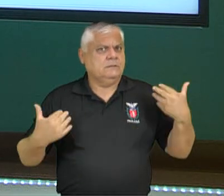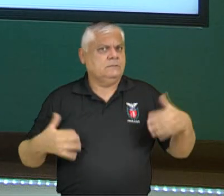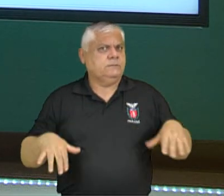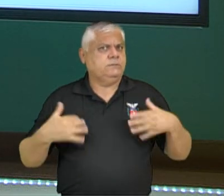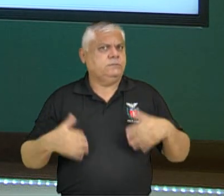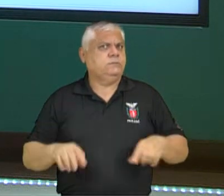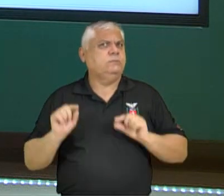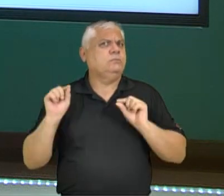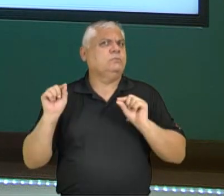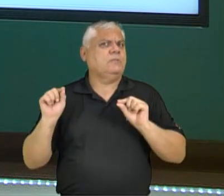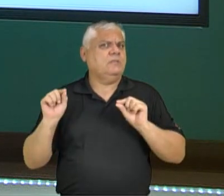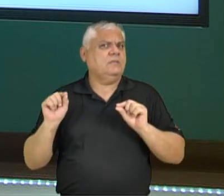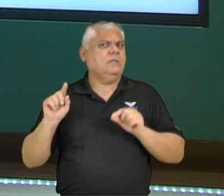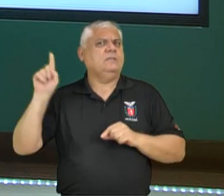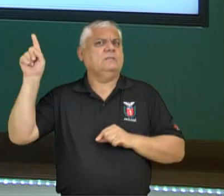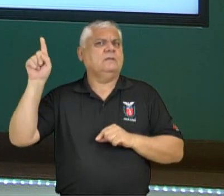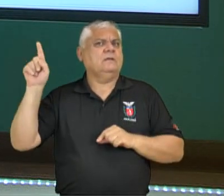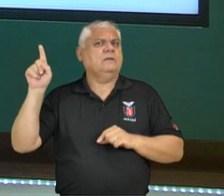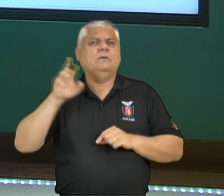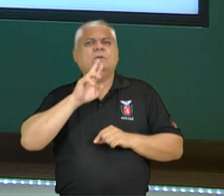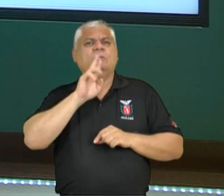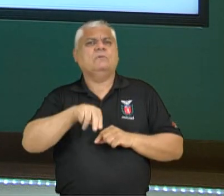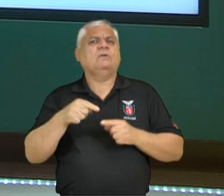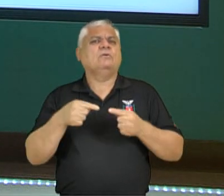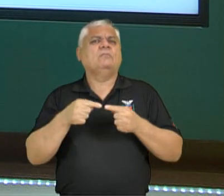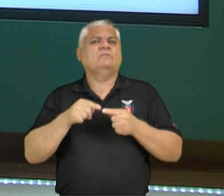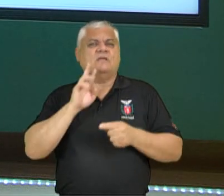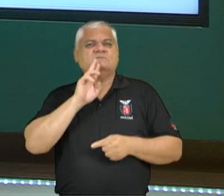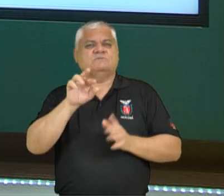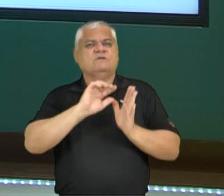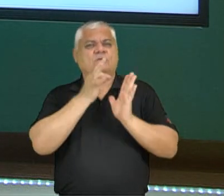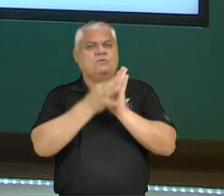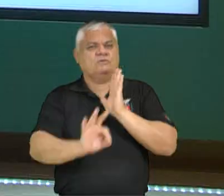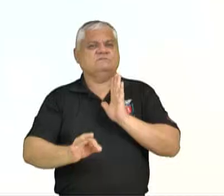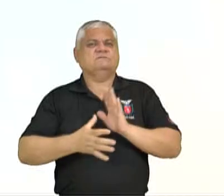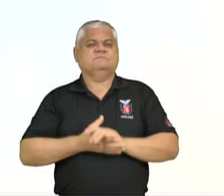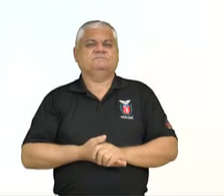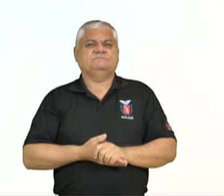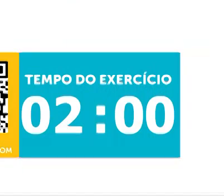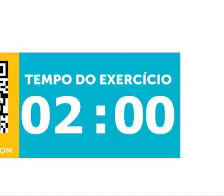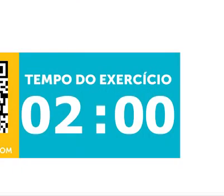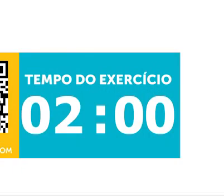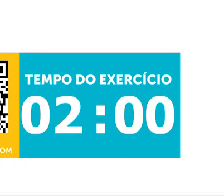a quê? Né? Traga a sua resposta e a gente já faz a correção da atividade.